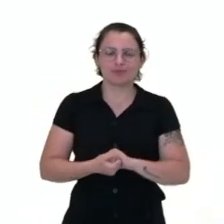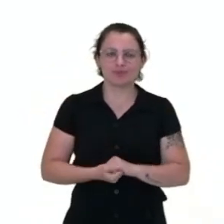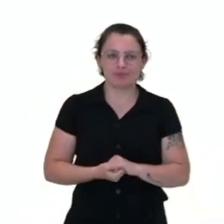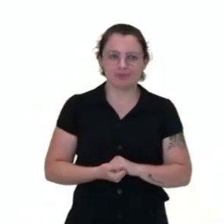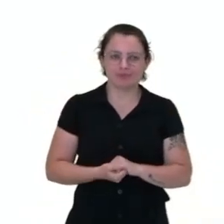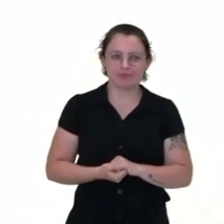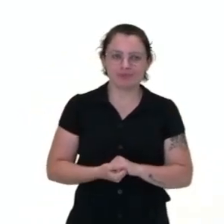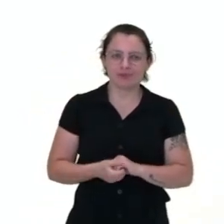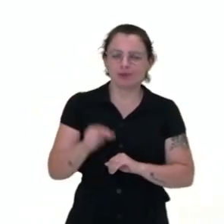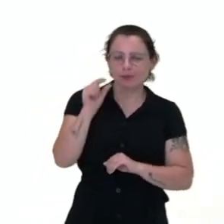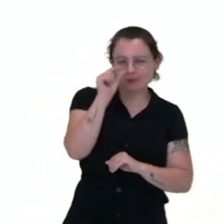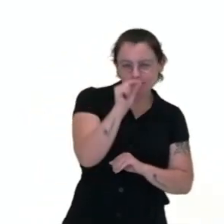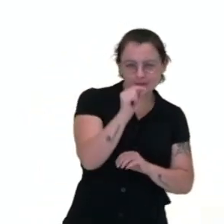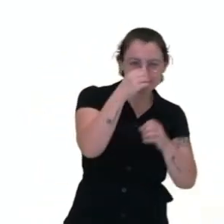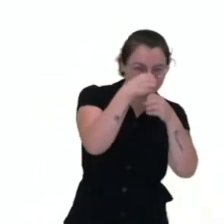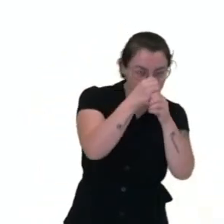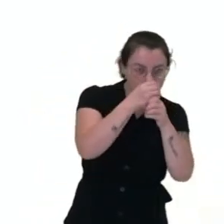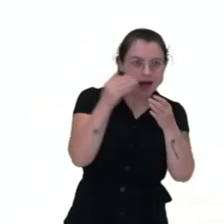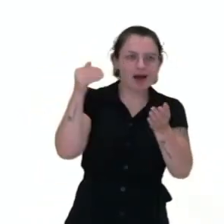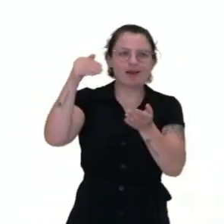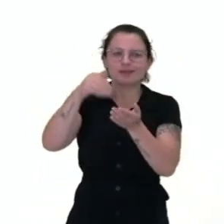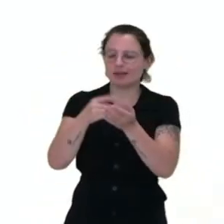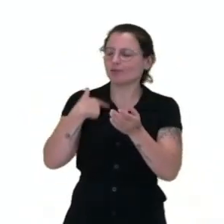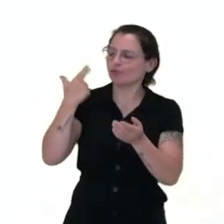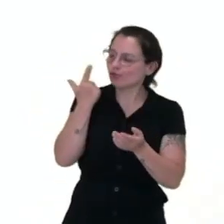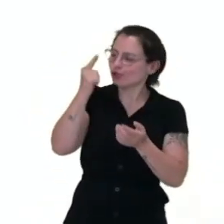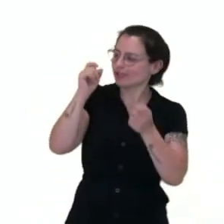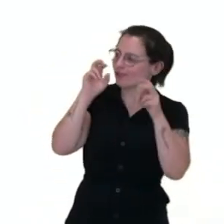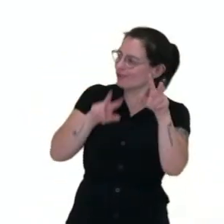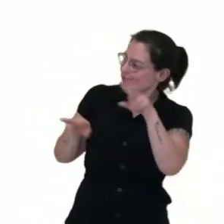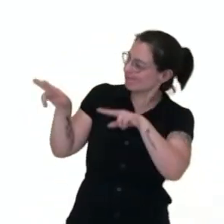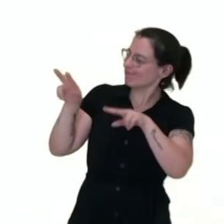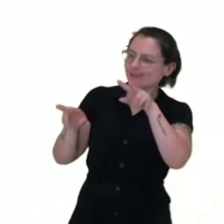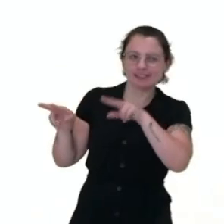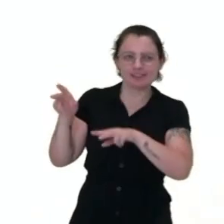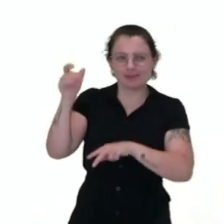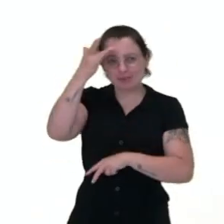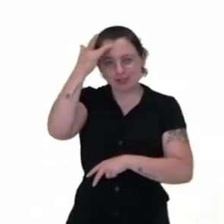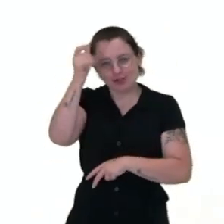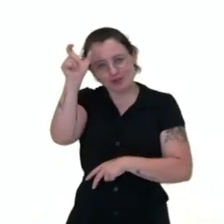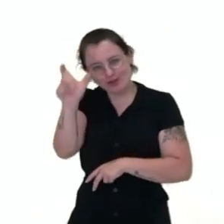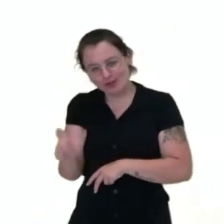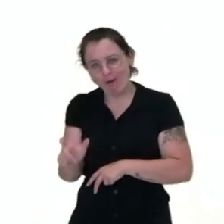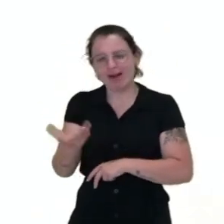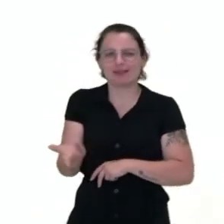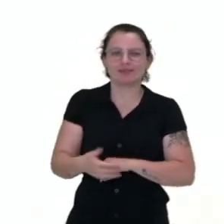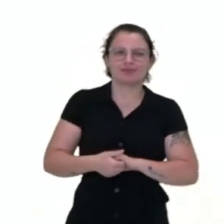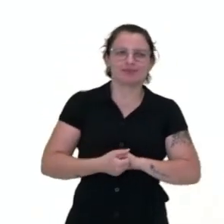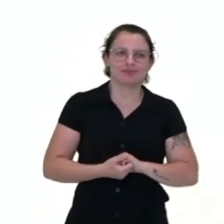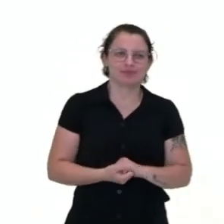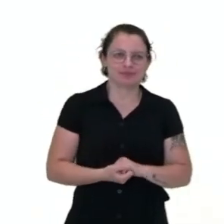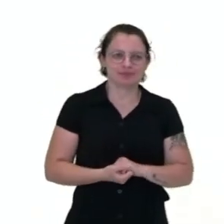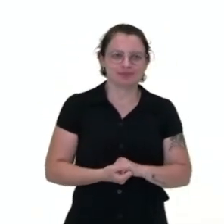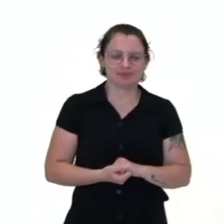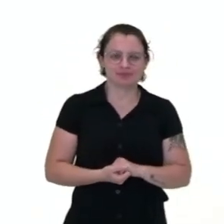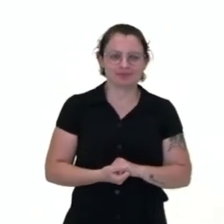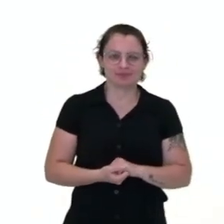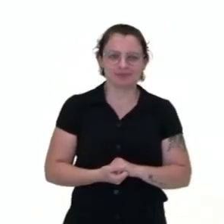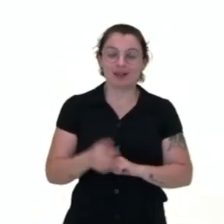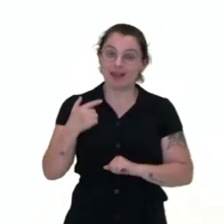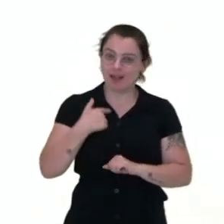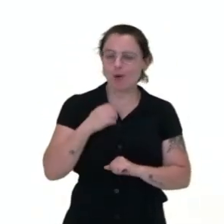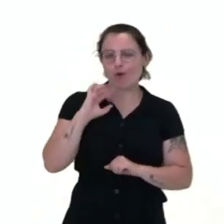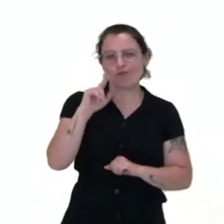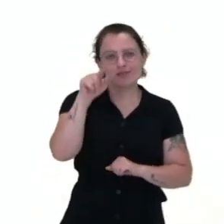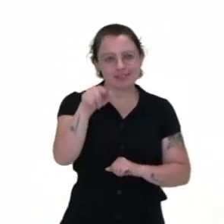preciso do instrumento microscópio, até o organismo, que é o indivíduo, eu ou você. Um